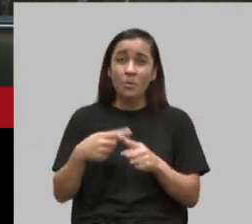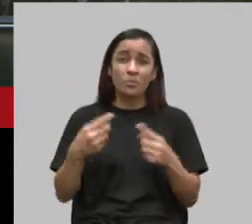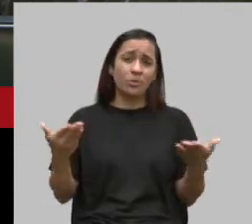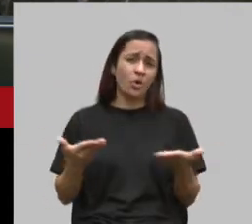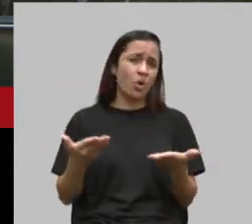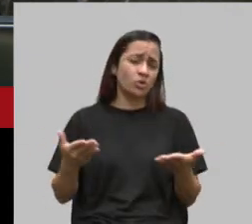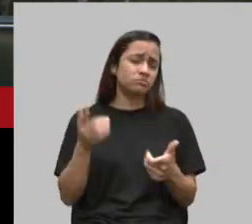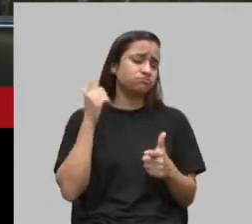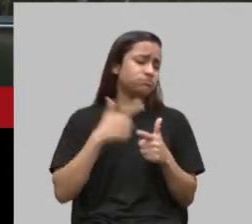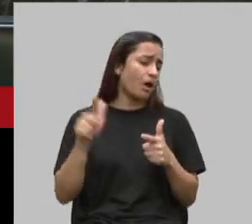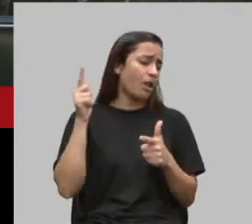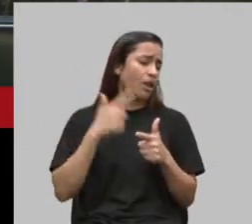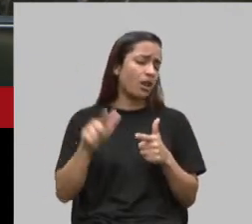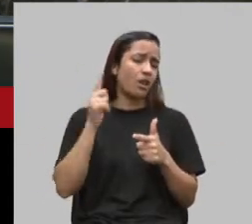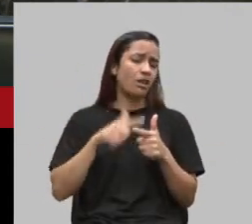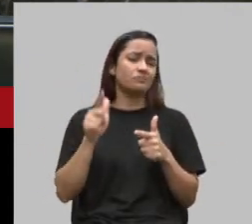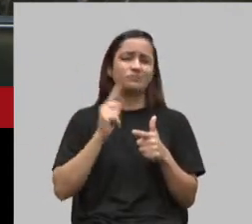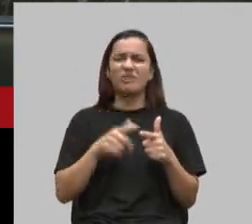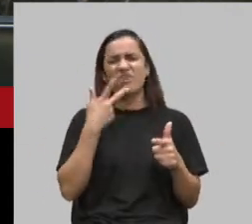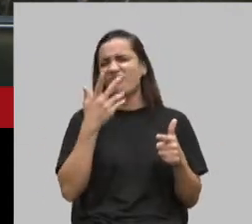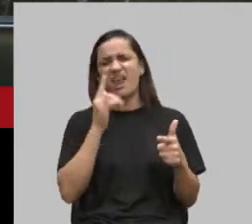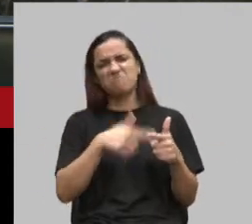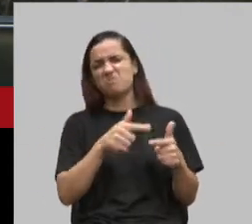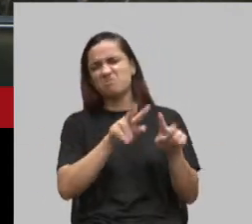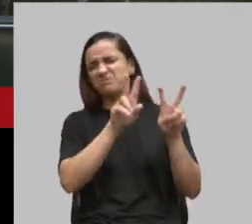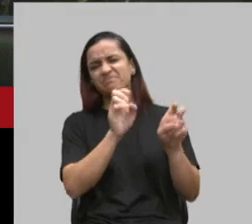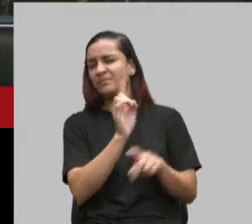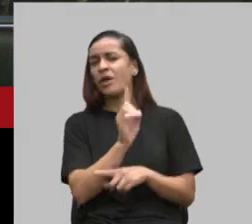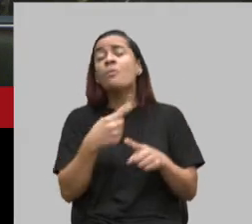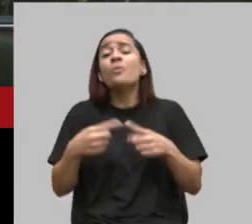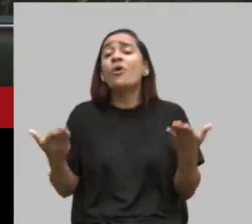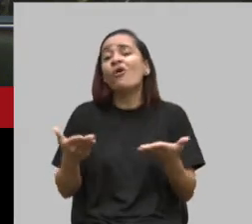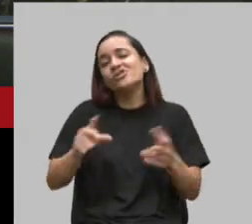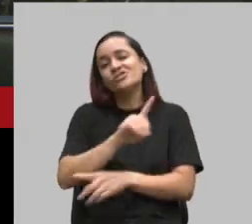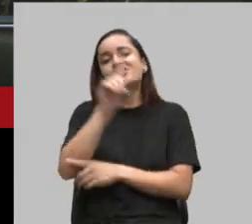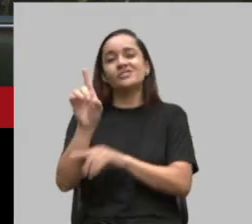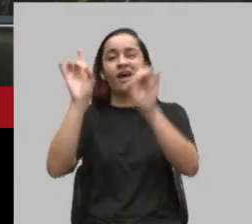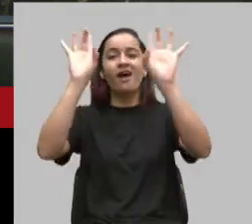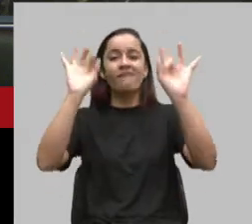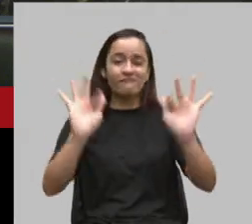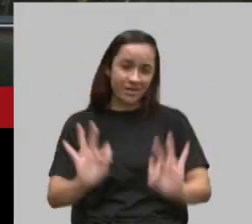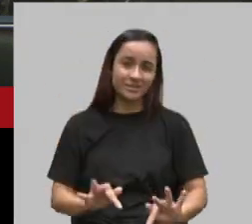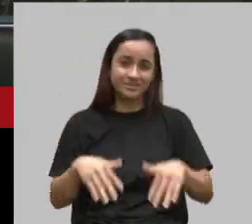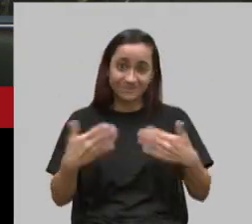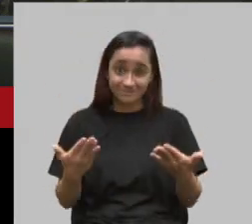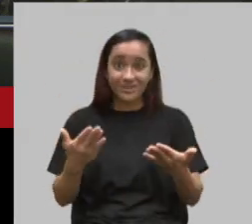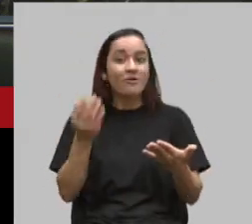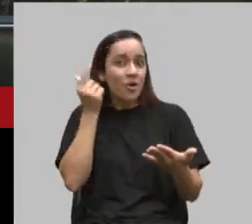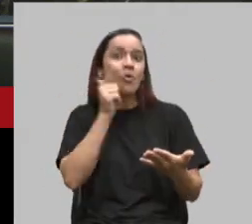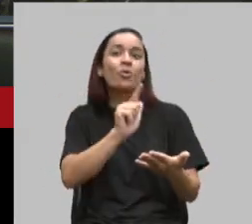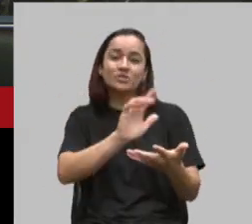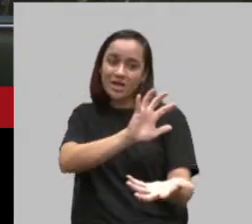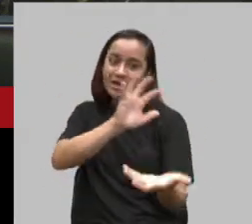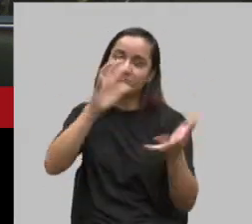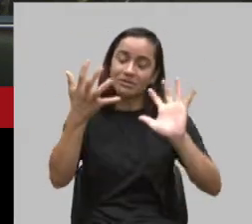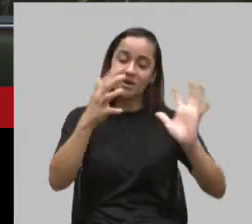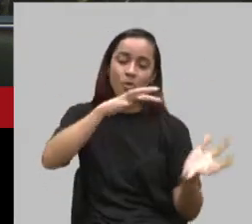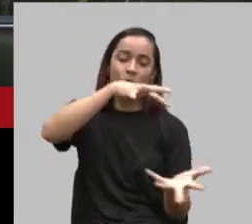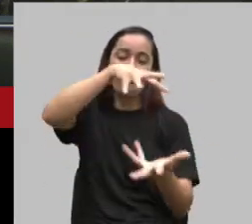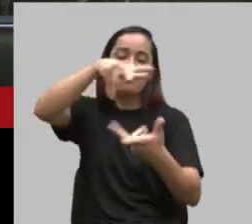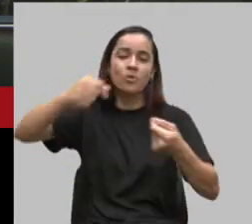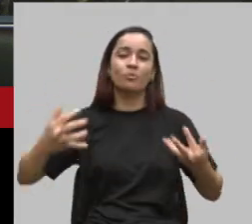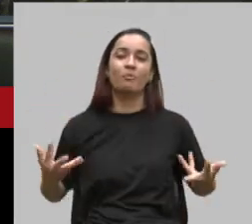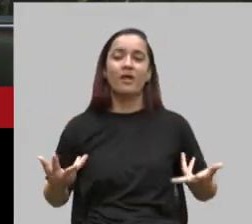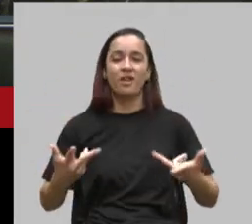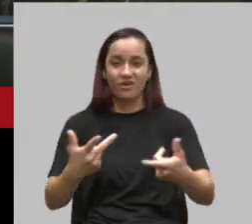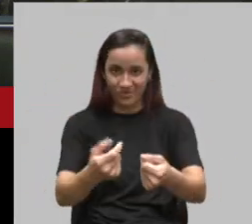problemas eu não vou falar de problemas porque hoje é um dia feliz a gente vai conseguir transformar esse mundo em algo melhor mas eu quero